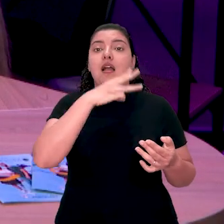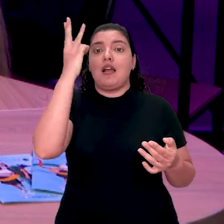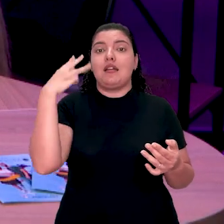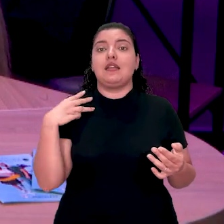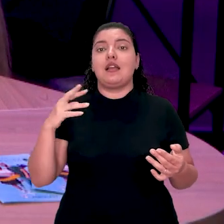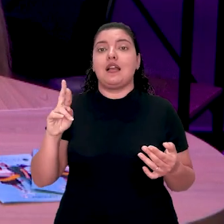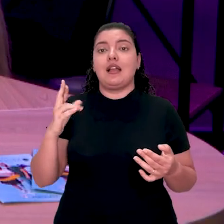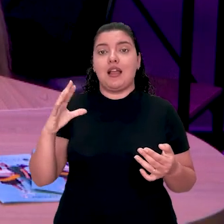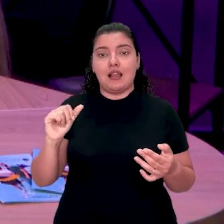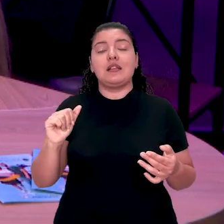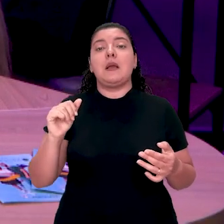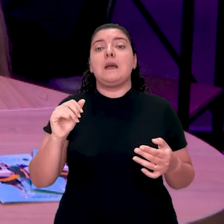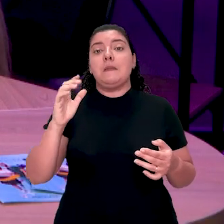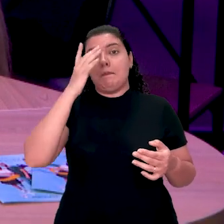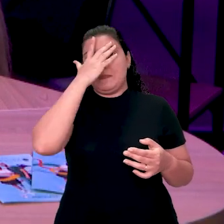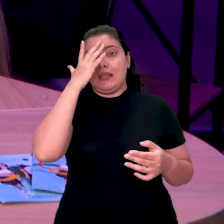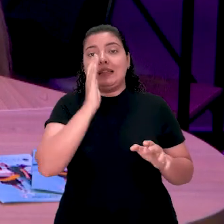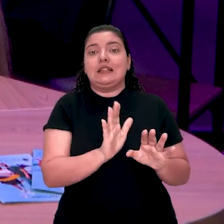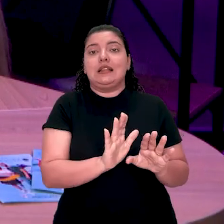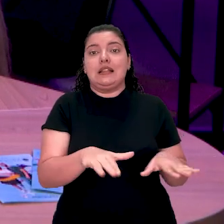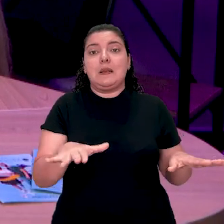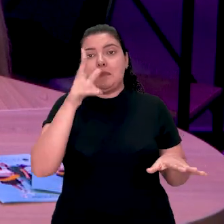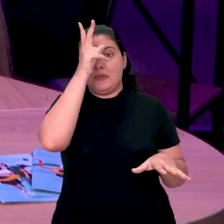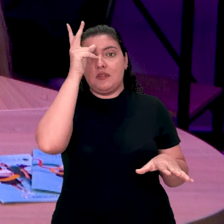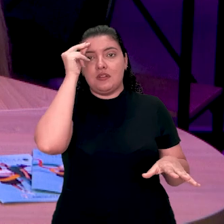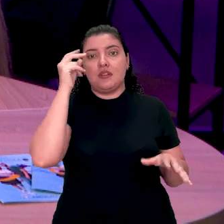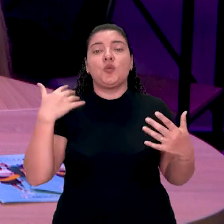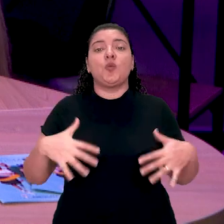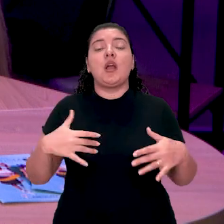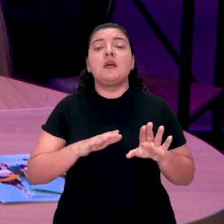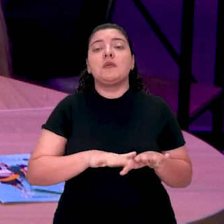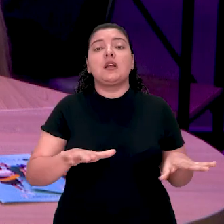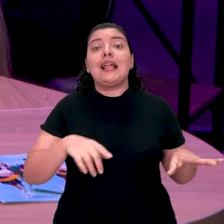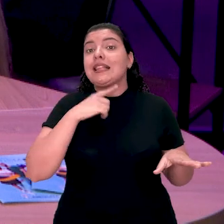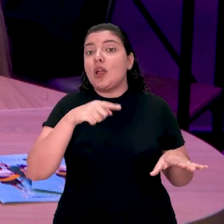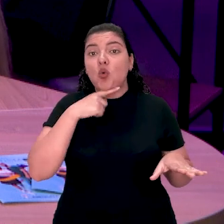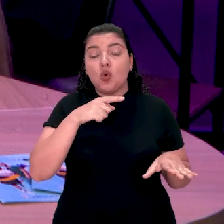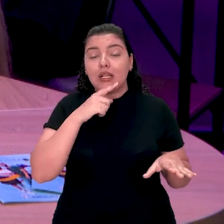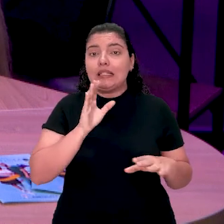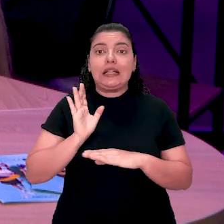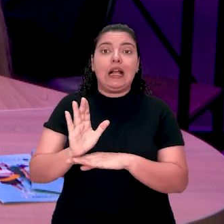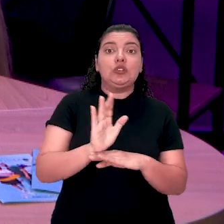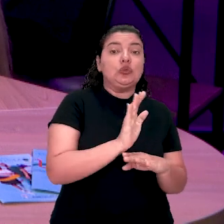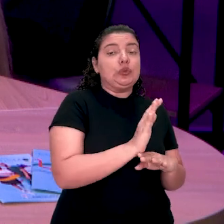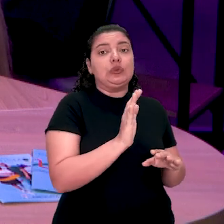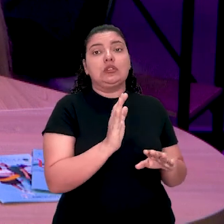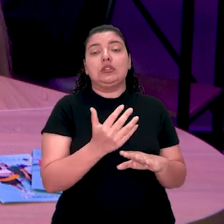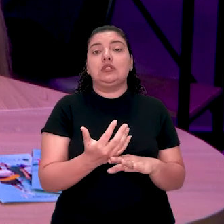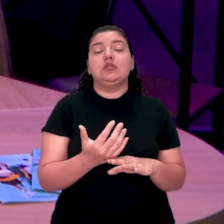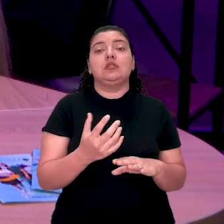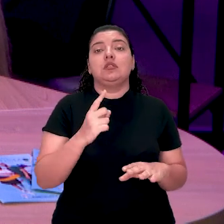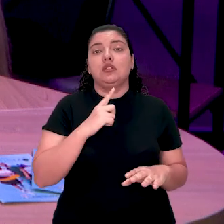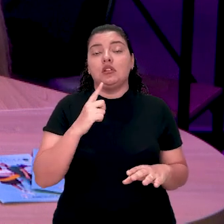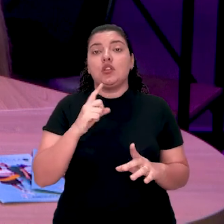trabalho muito novo, ainda as crianças são pequenas e eu não... Na prefeitura, né? As coisas são muito pequenas, eu não consegui ainda atingir alguém já se